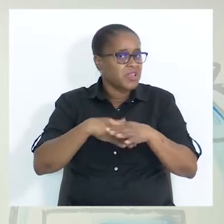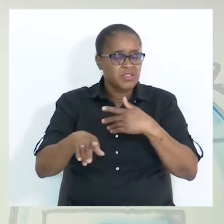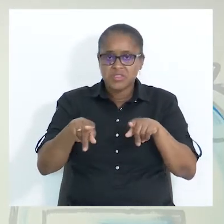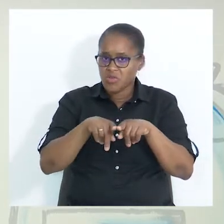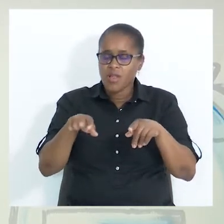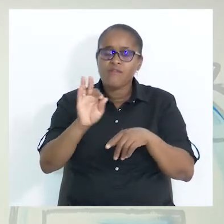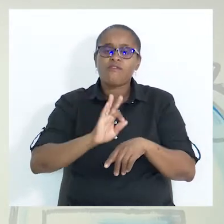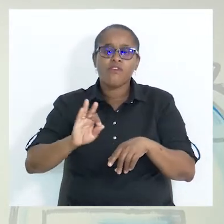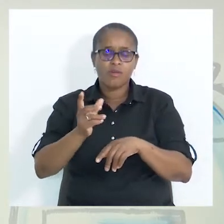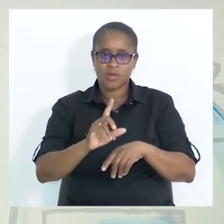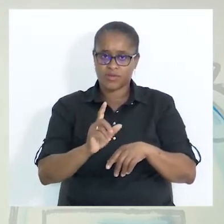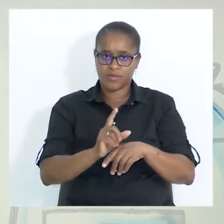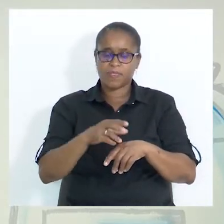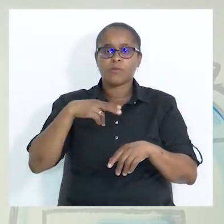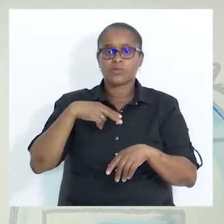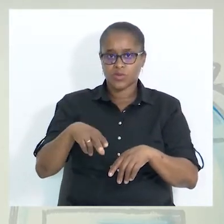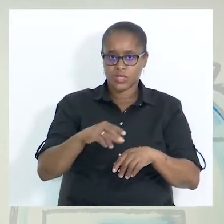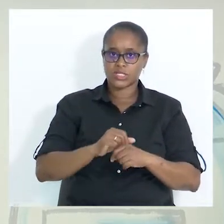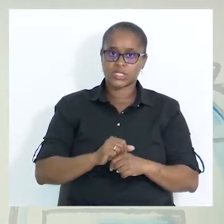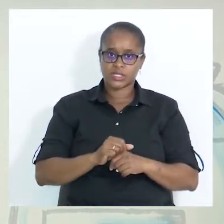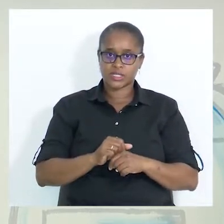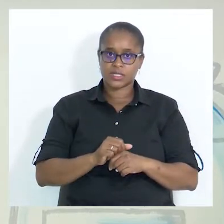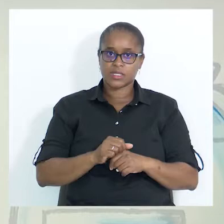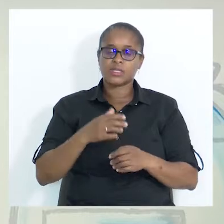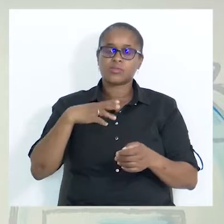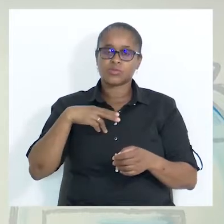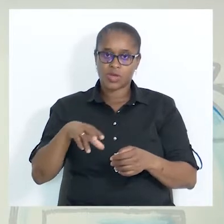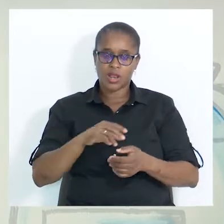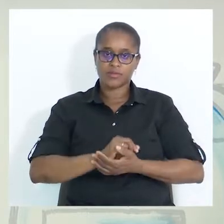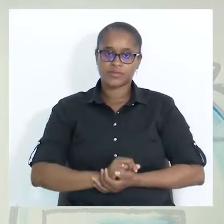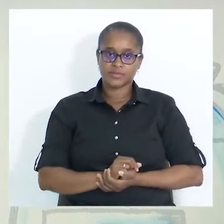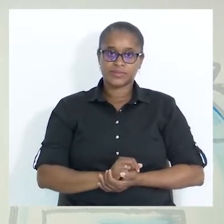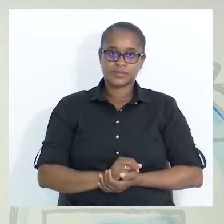realiza da mesma forma no português de Portugal.